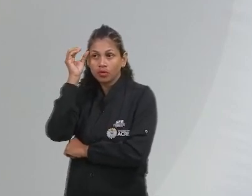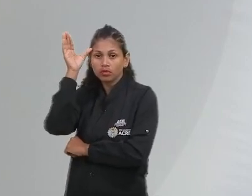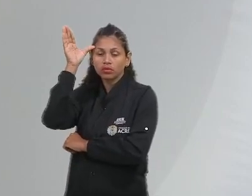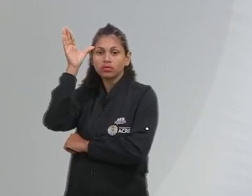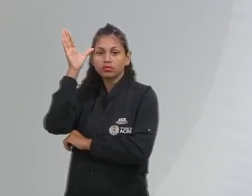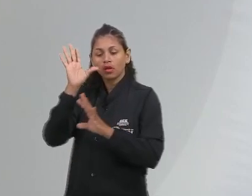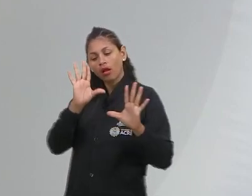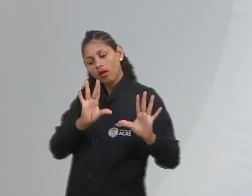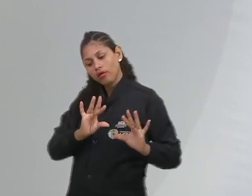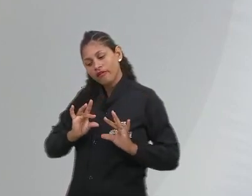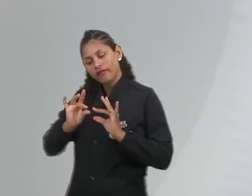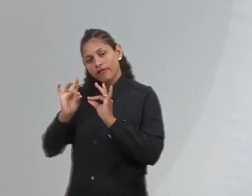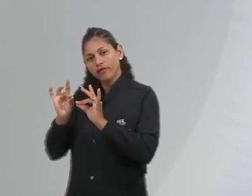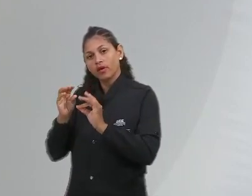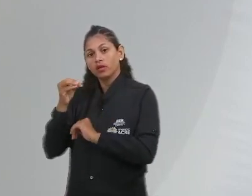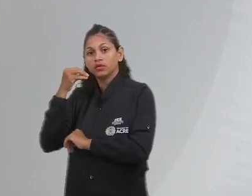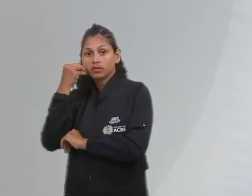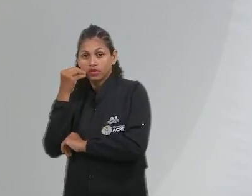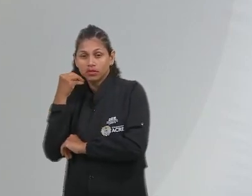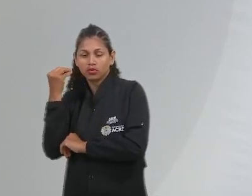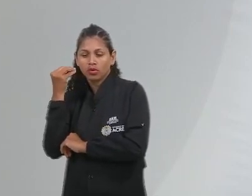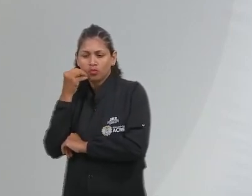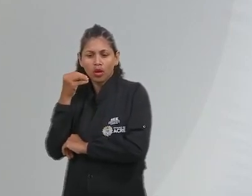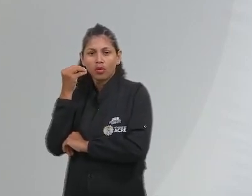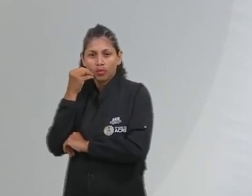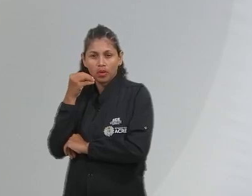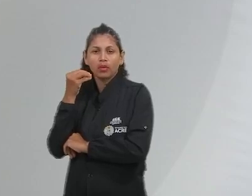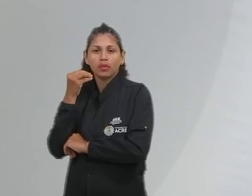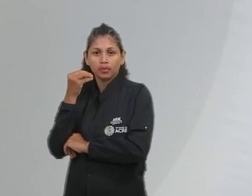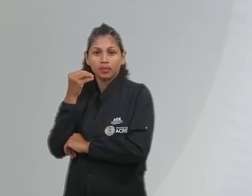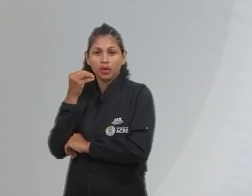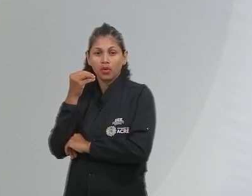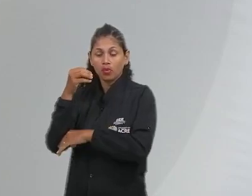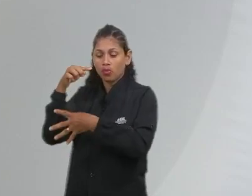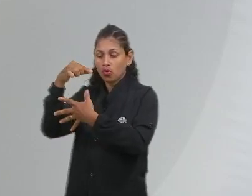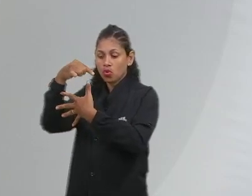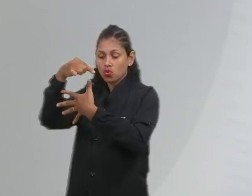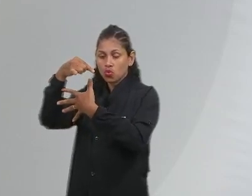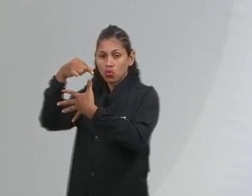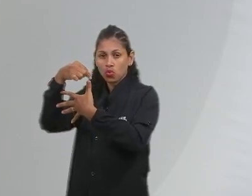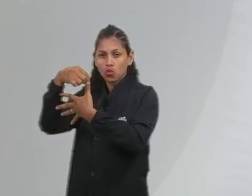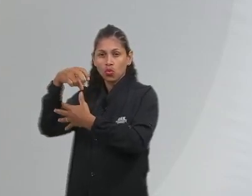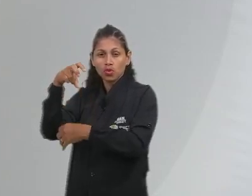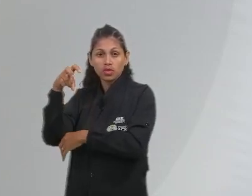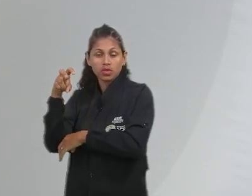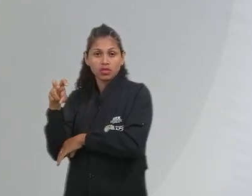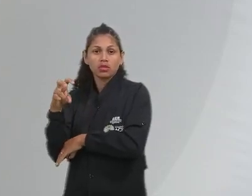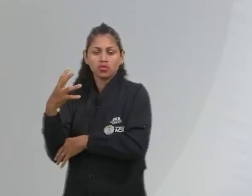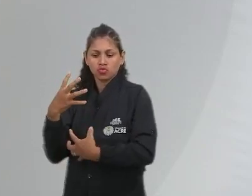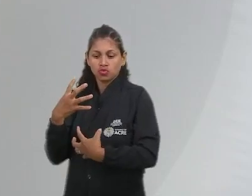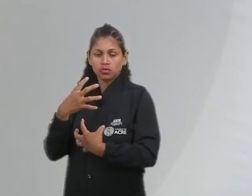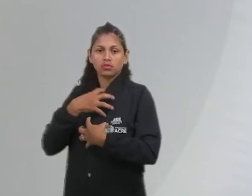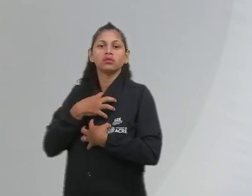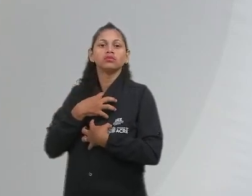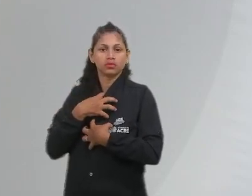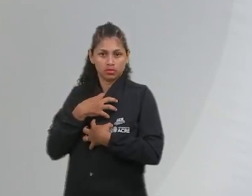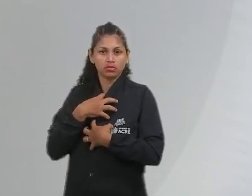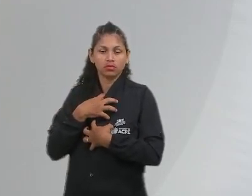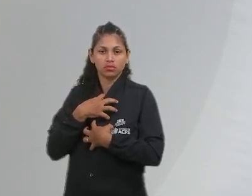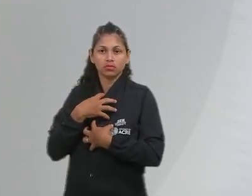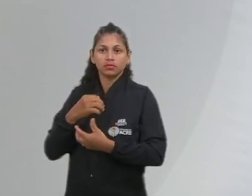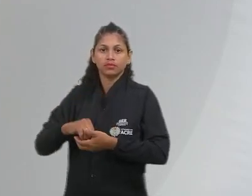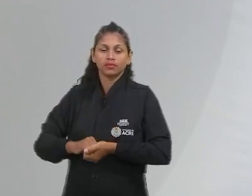da experiência pelos 5 sentidos externos: visão, audição, tato, paladar e olfato.